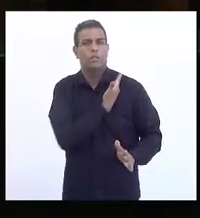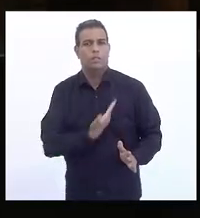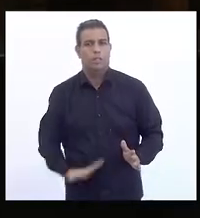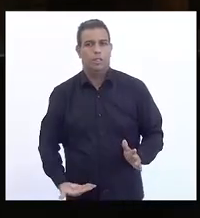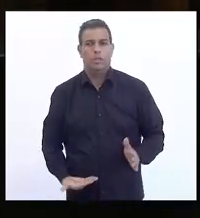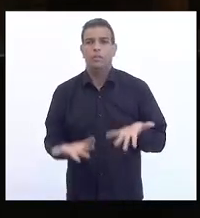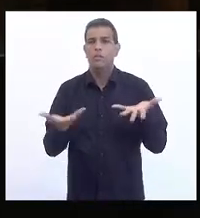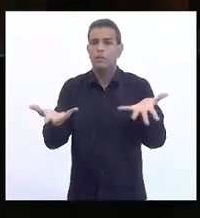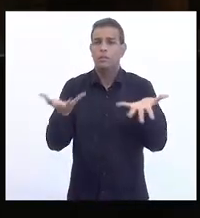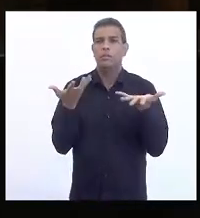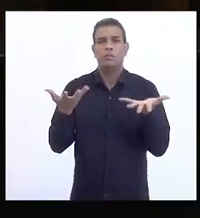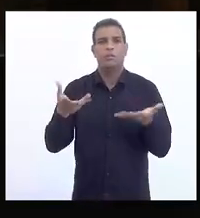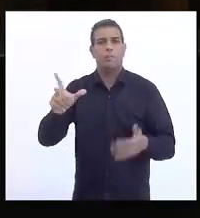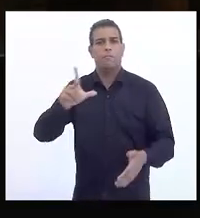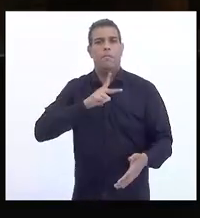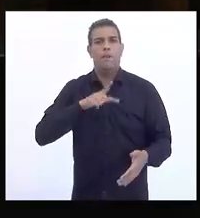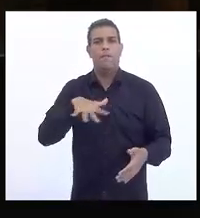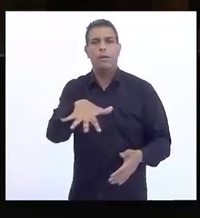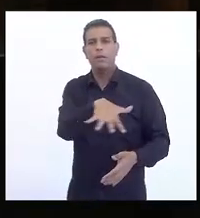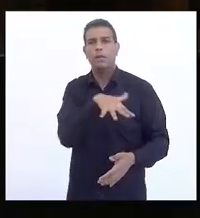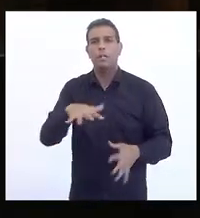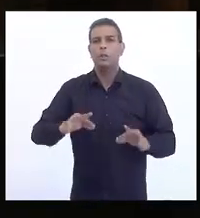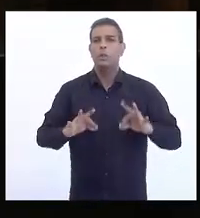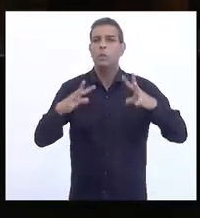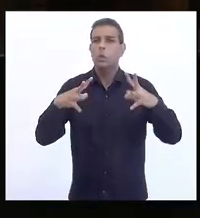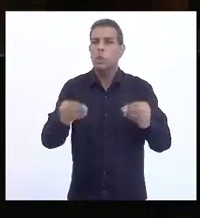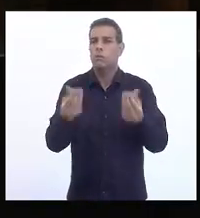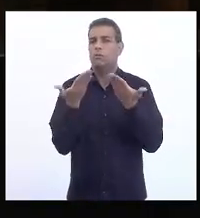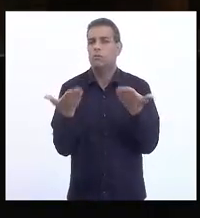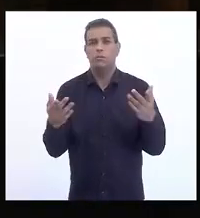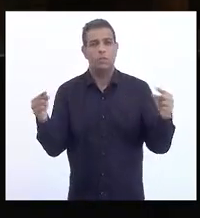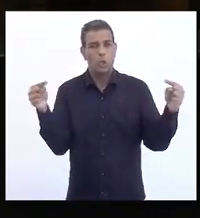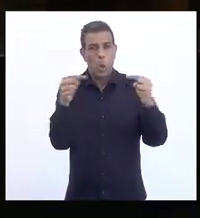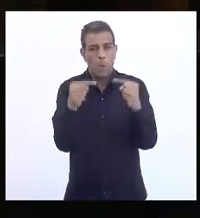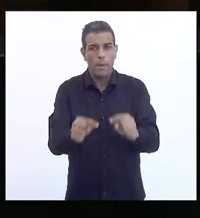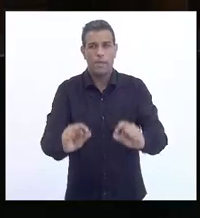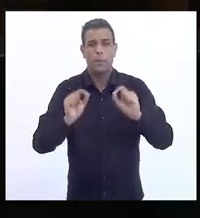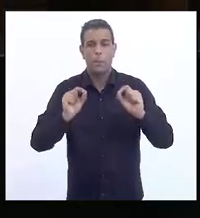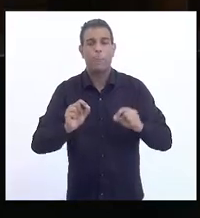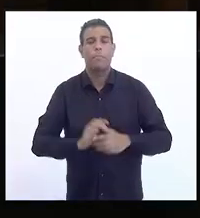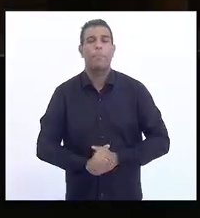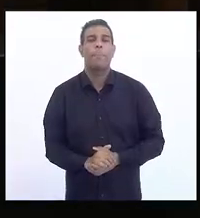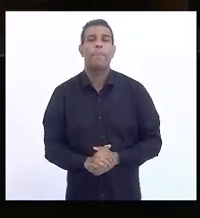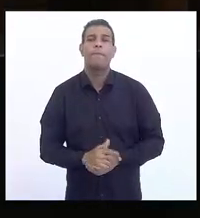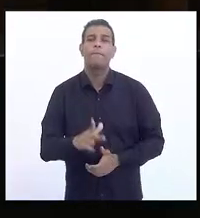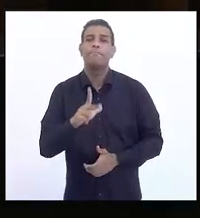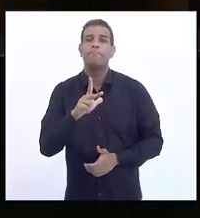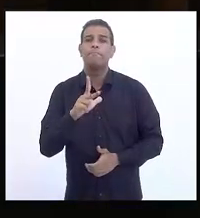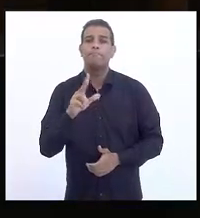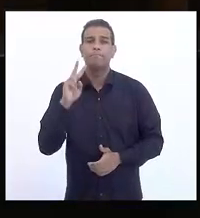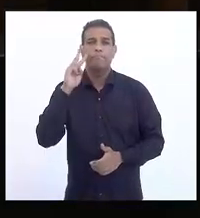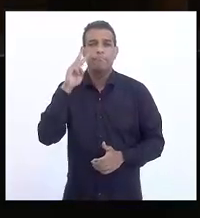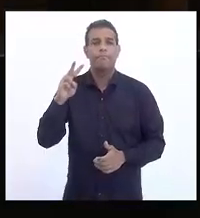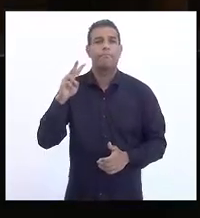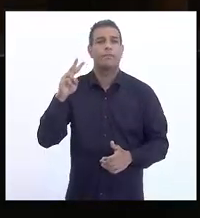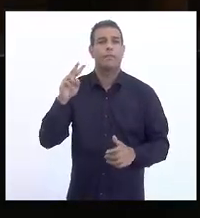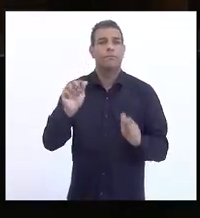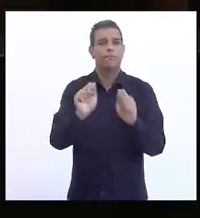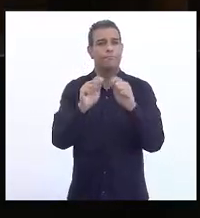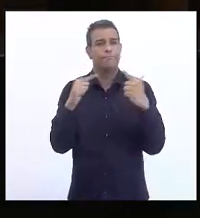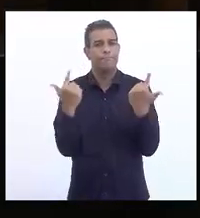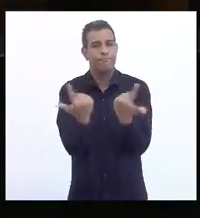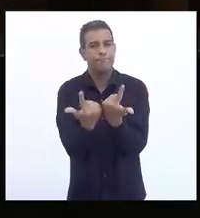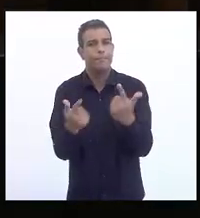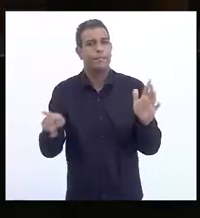que queria privatizar a qualquer custo, e nesse sentido o parlamento foi completamente deslegitimado